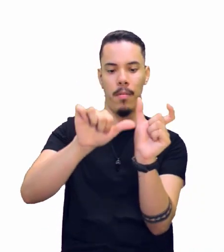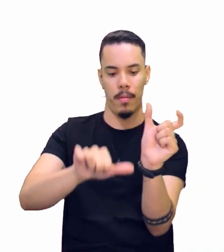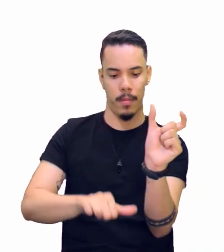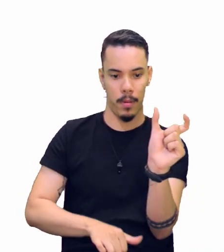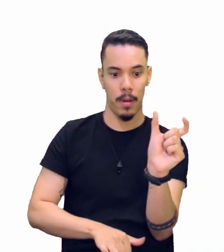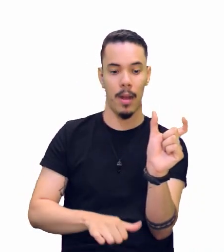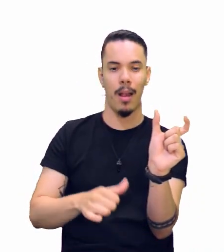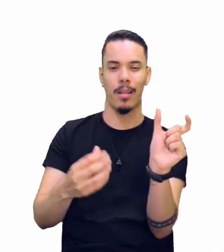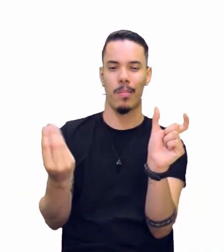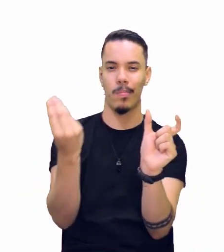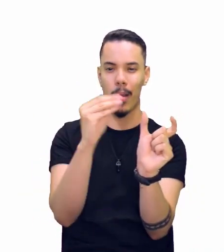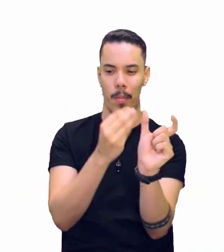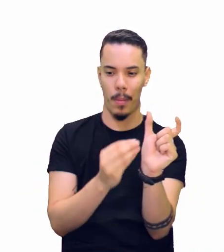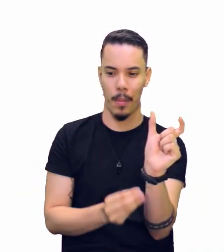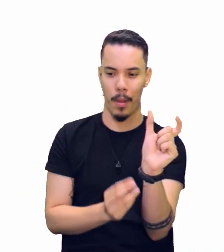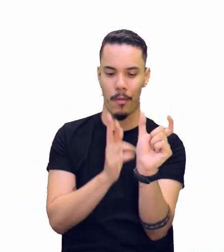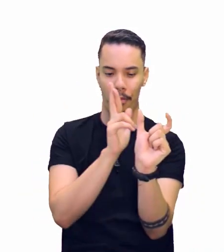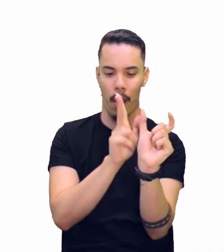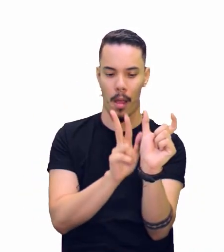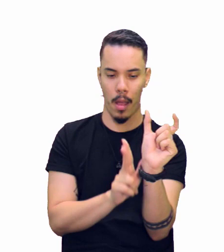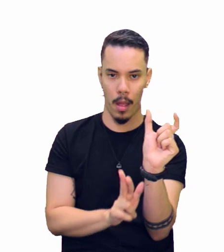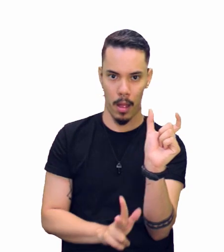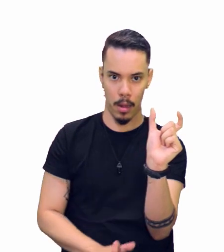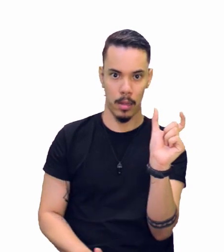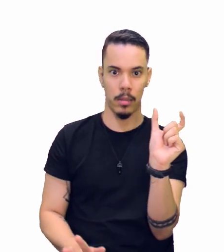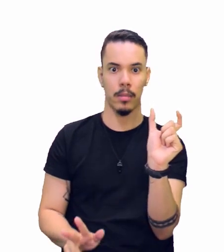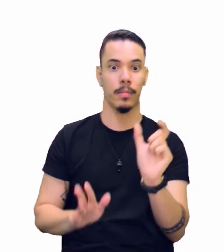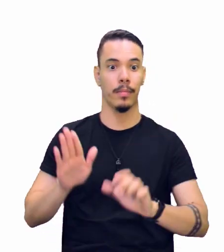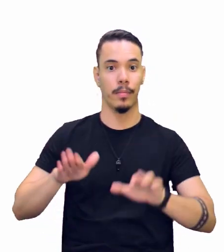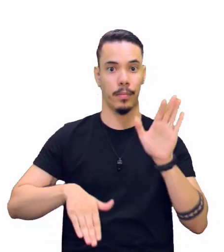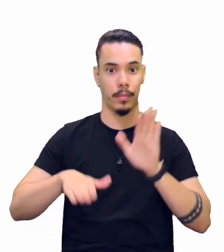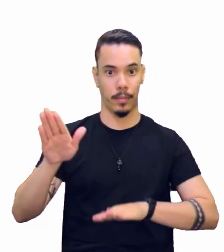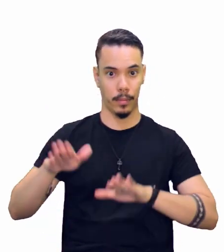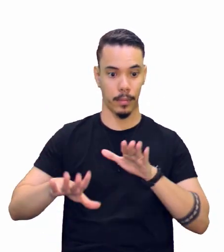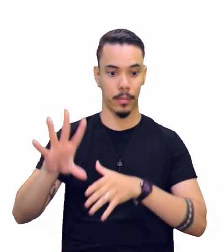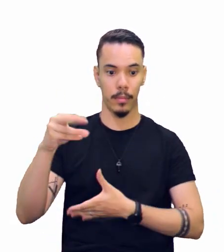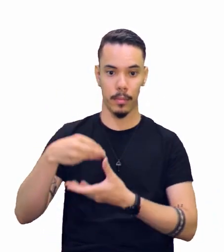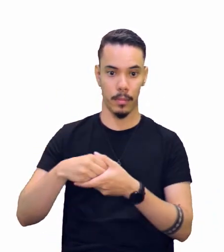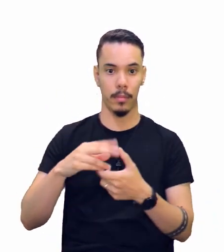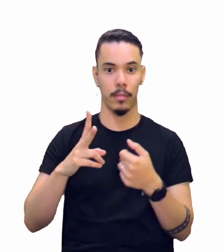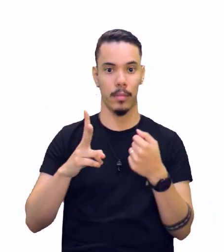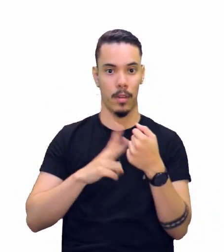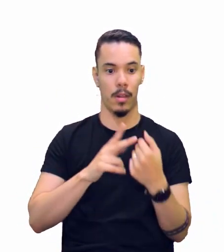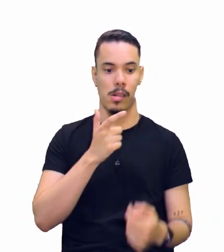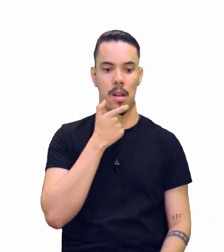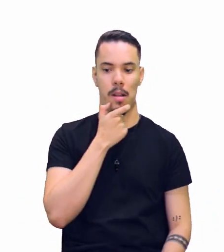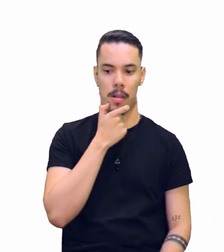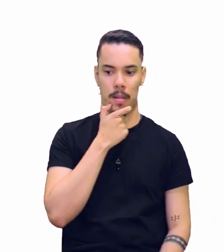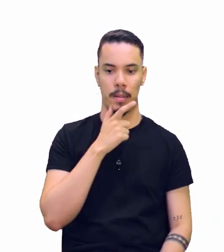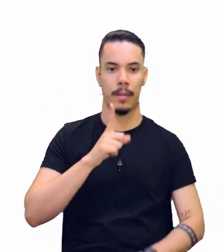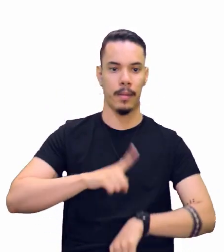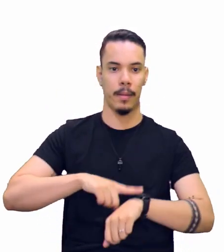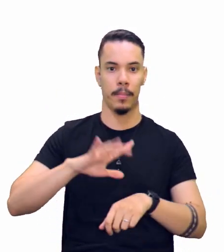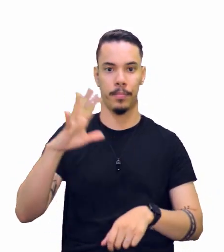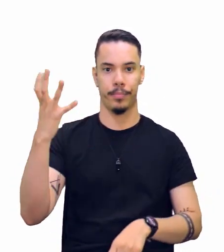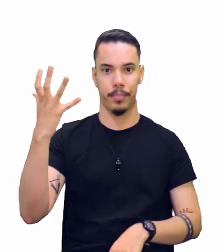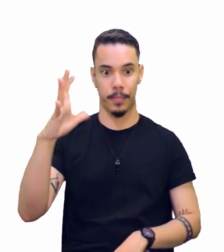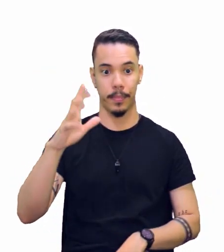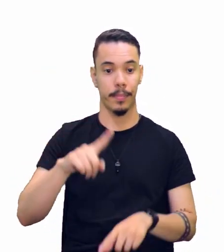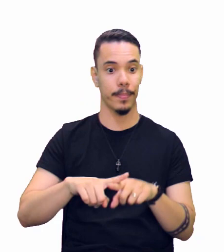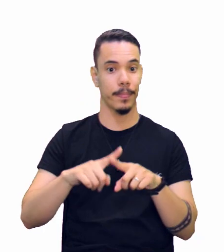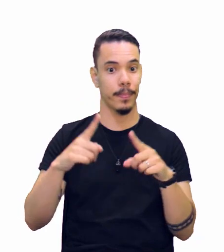fica com várias conjugações diferentes dependendo do tempo verbal que eu estou falando. Mas